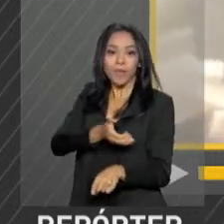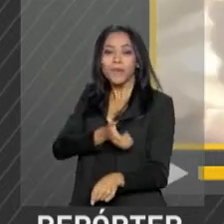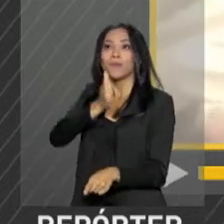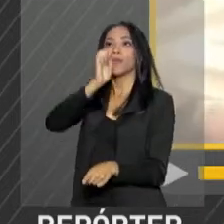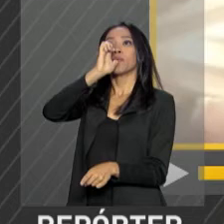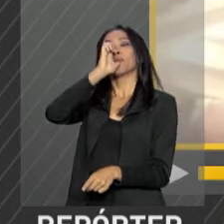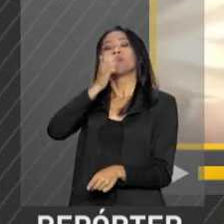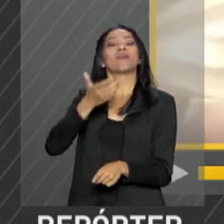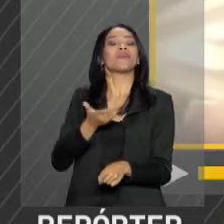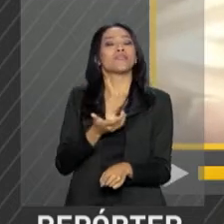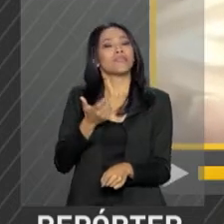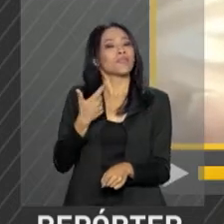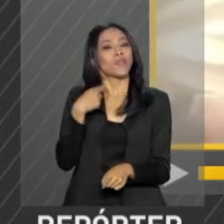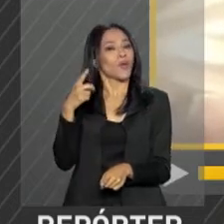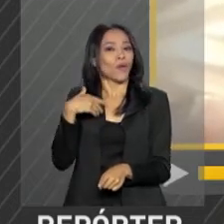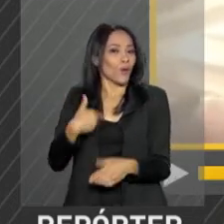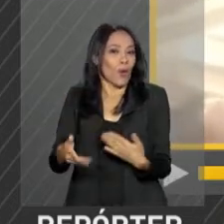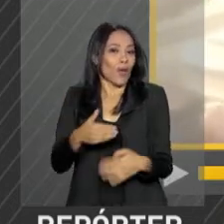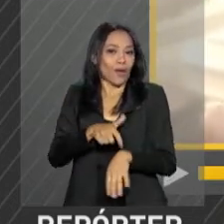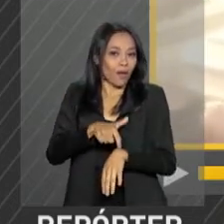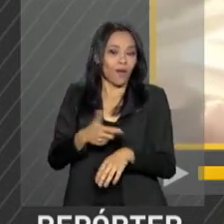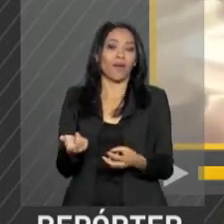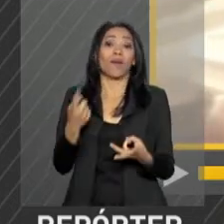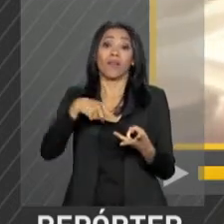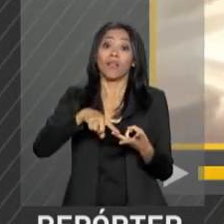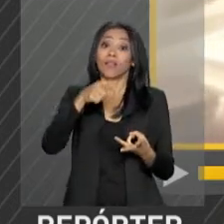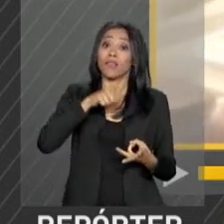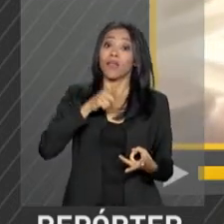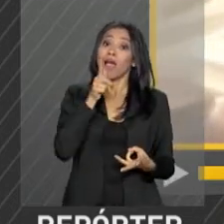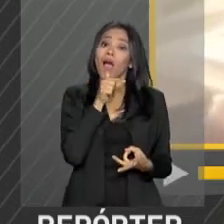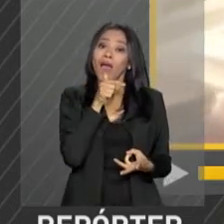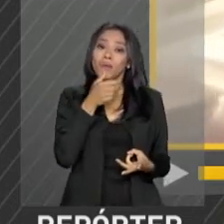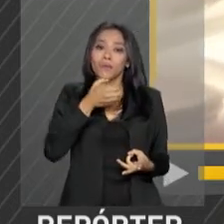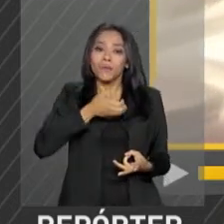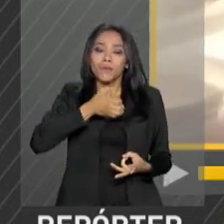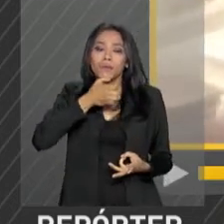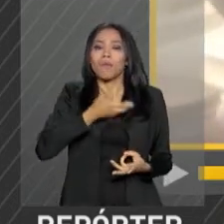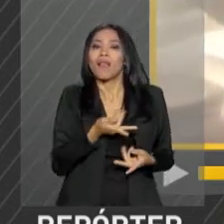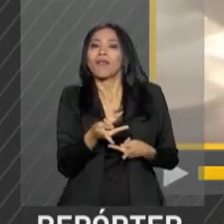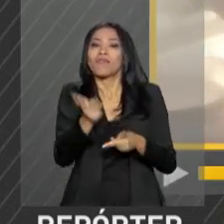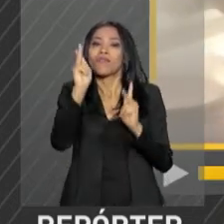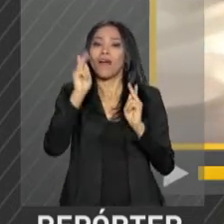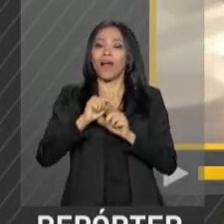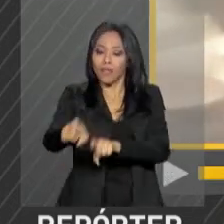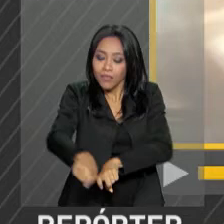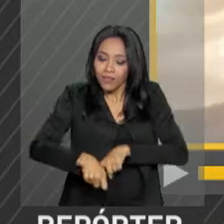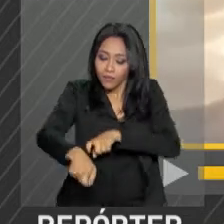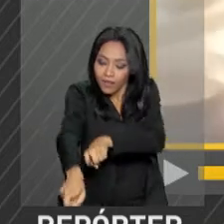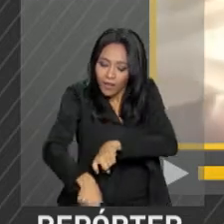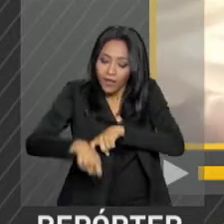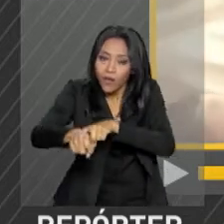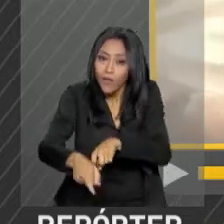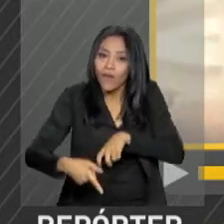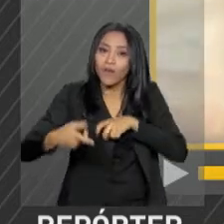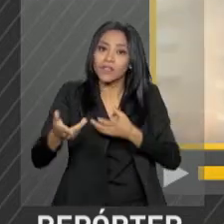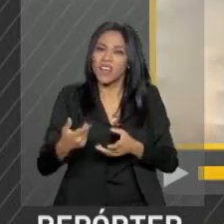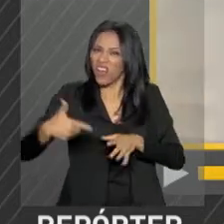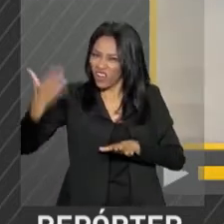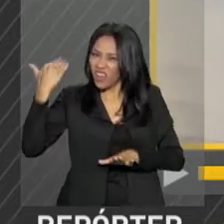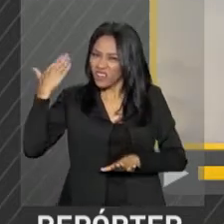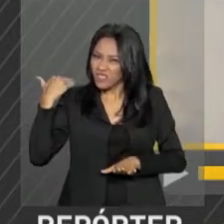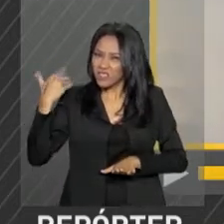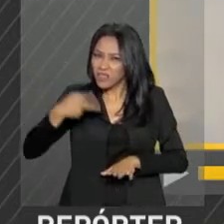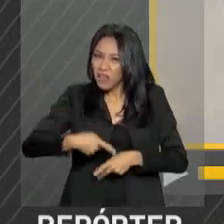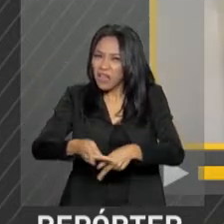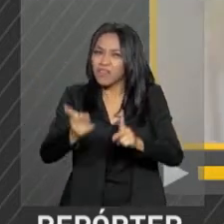beber a hora que eu quiser, toda hora. Tem minha aguinha gelada para levar para a roça, para vender na roça, porque antigamente